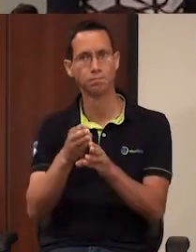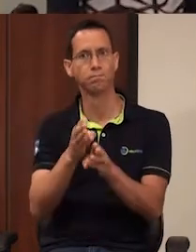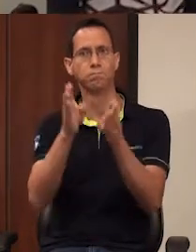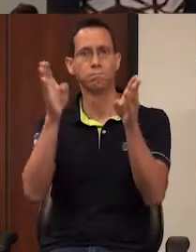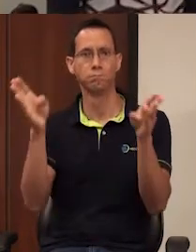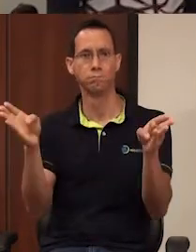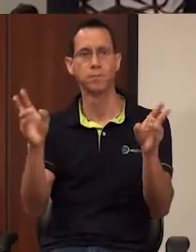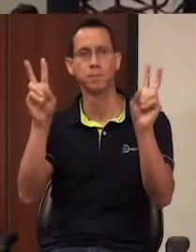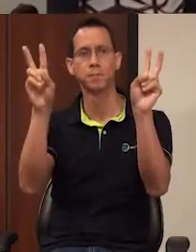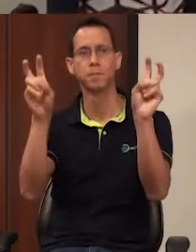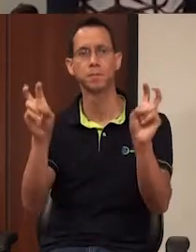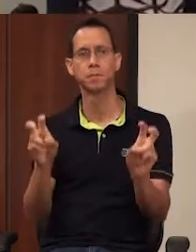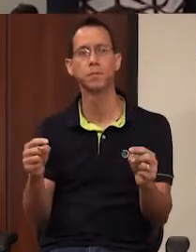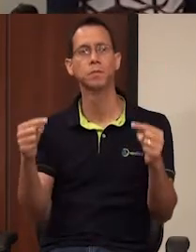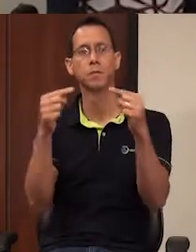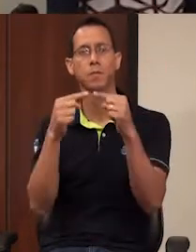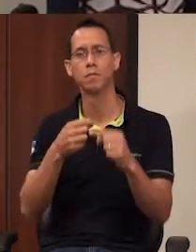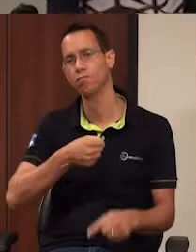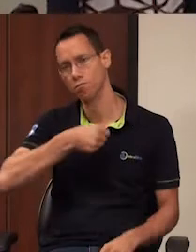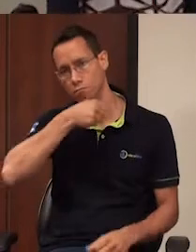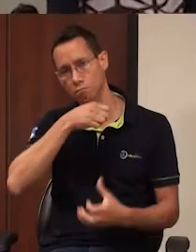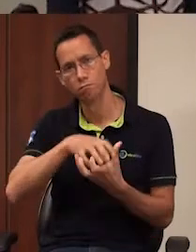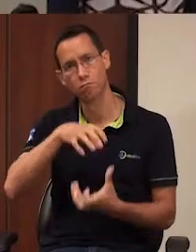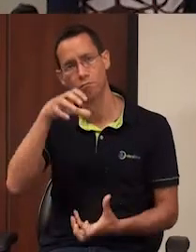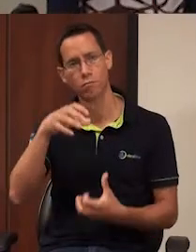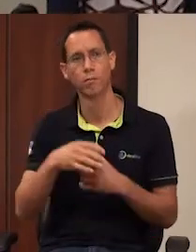questões relativas à velhice, né,